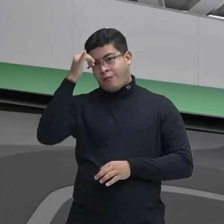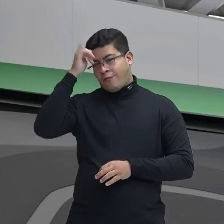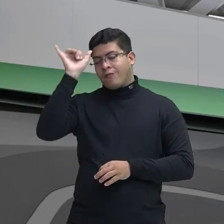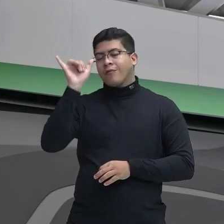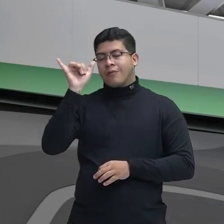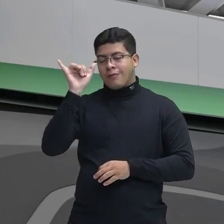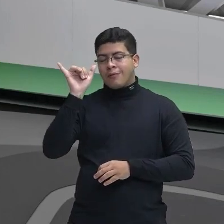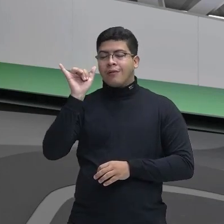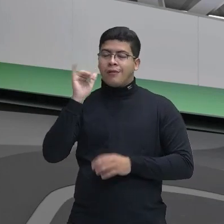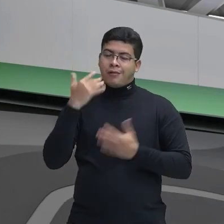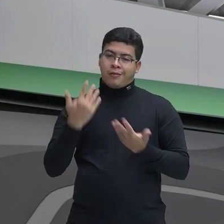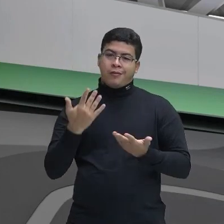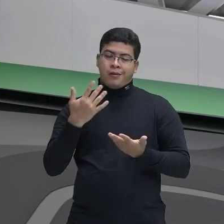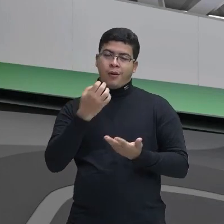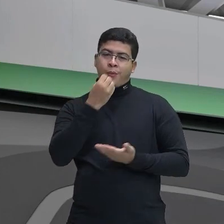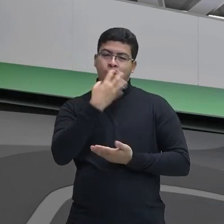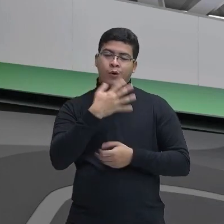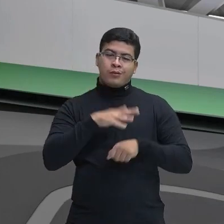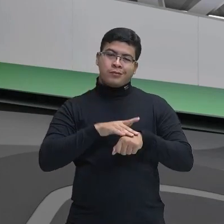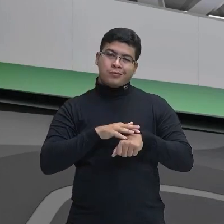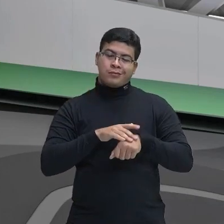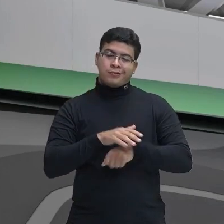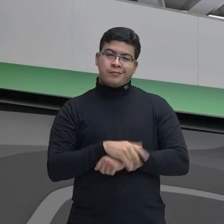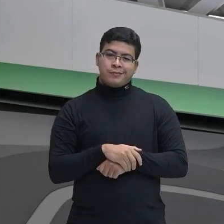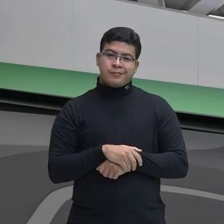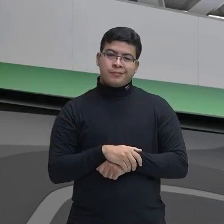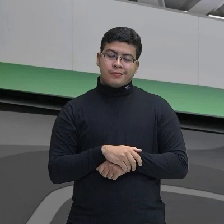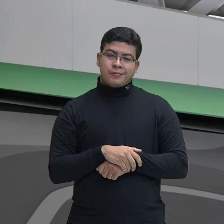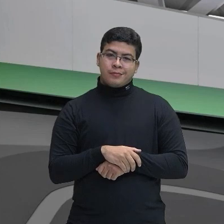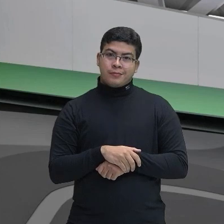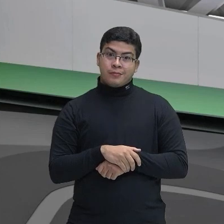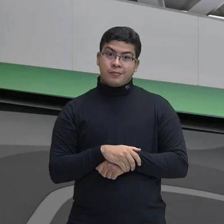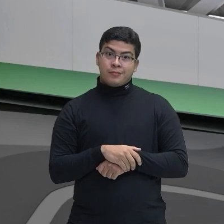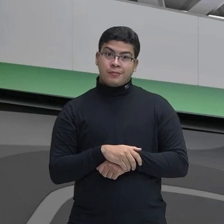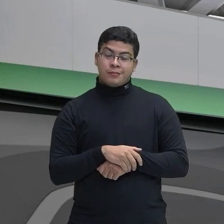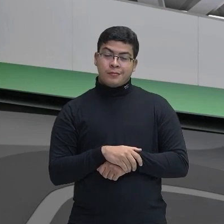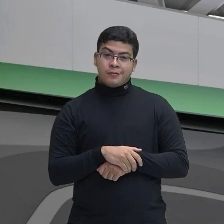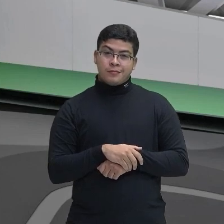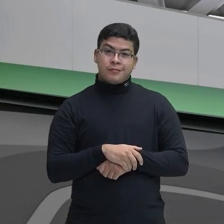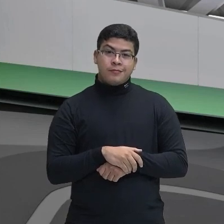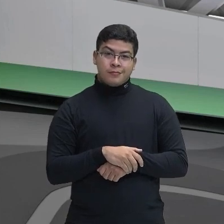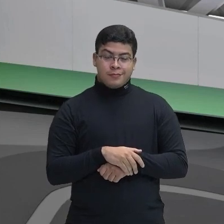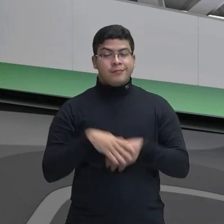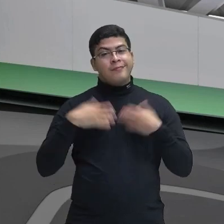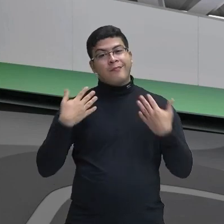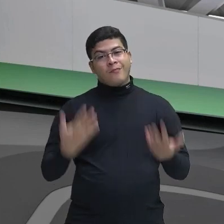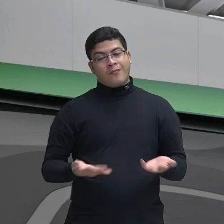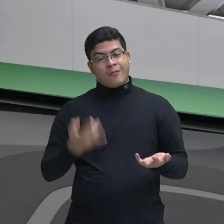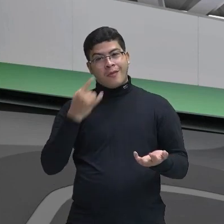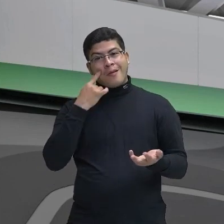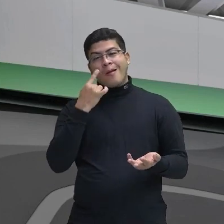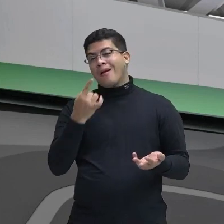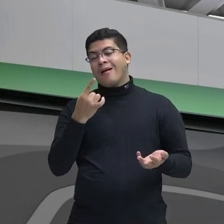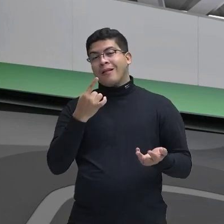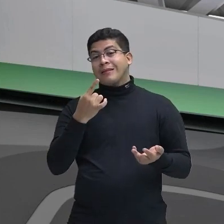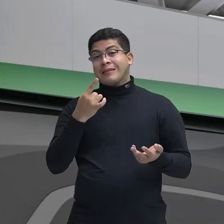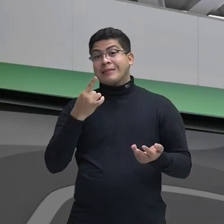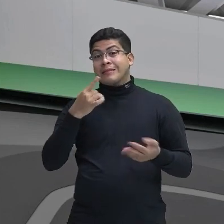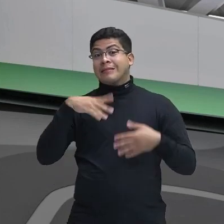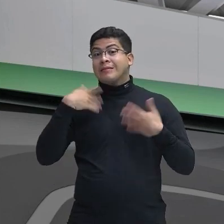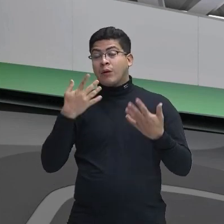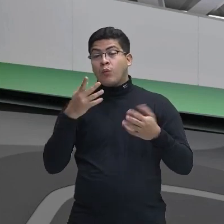doença caso aquela água esteja contaminada. E aí, além do tratamento da água, vamos